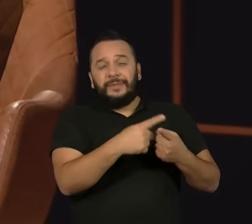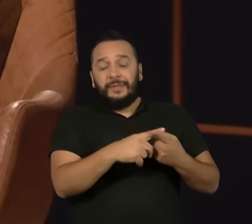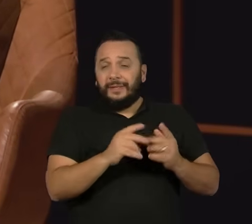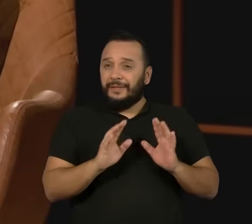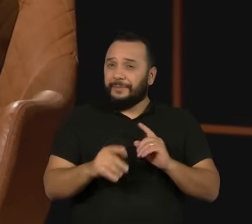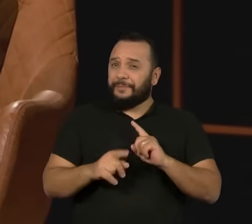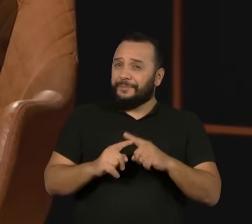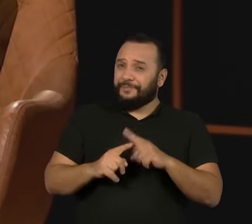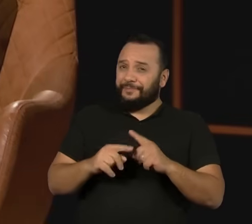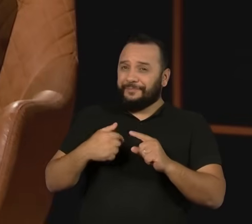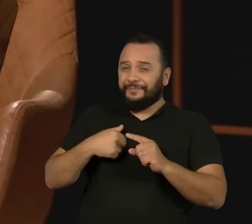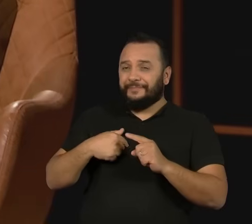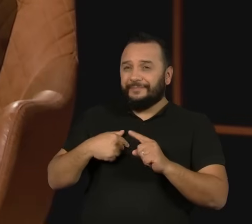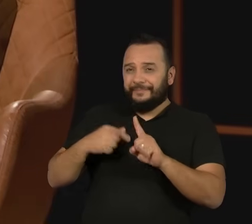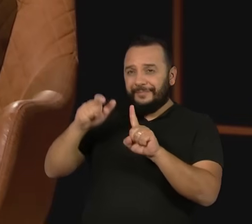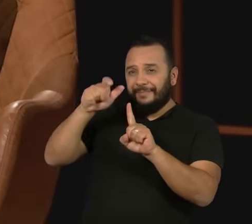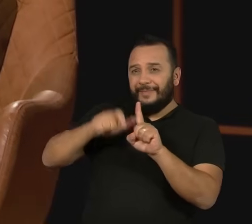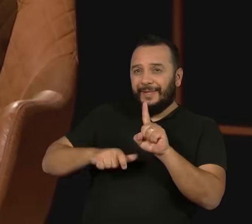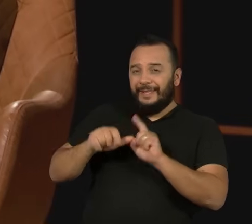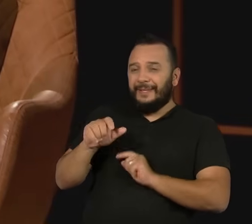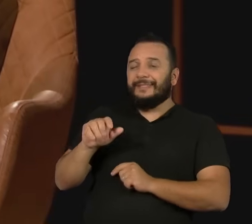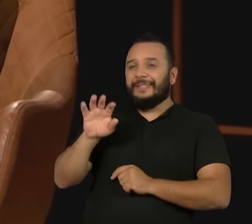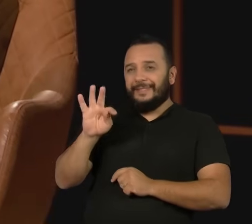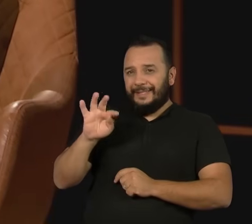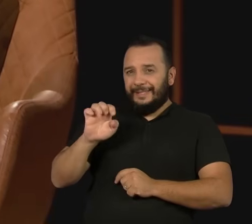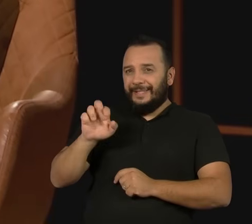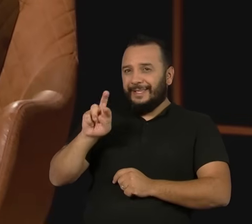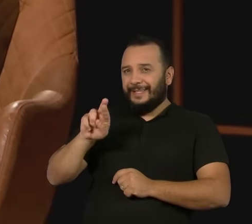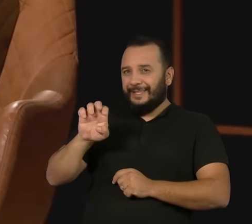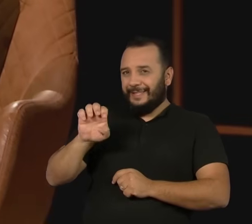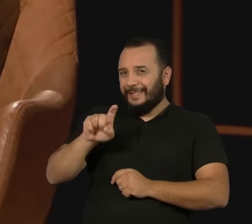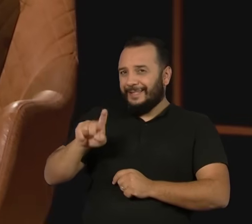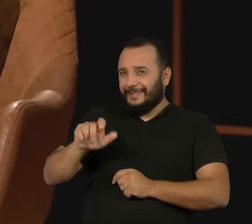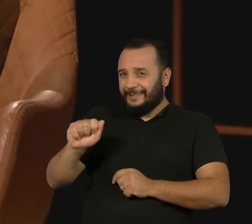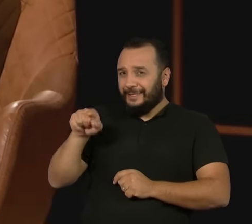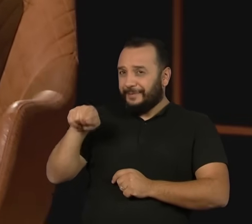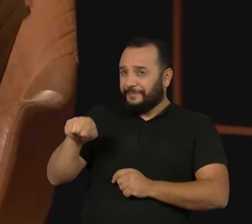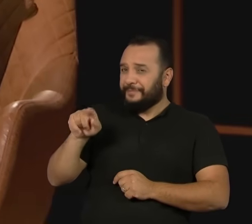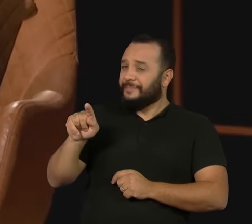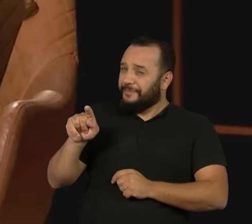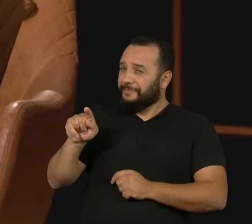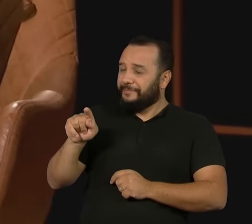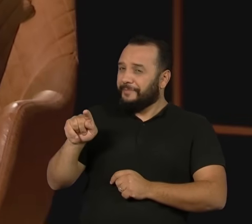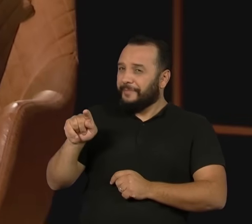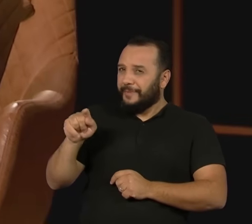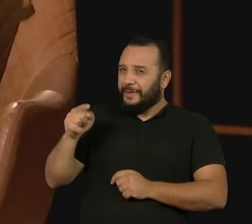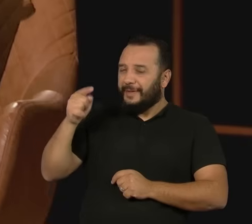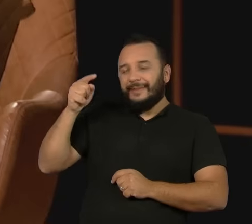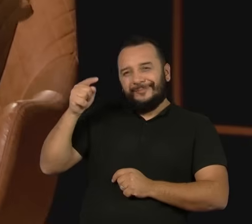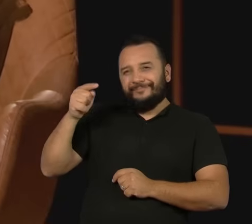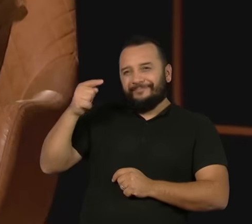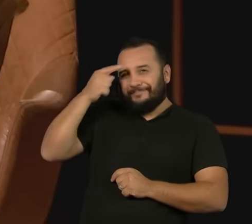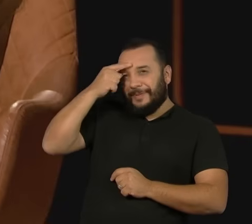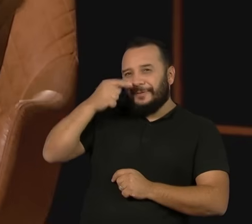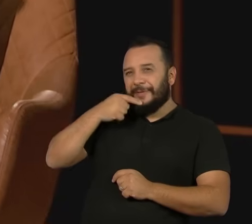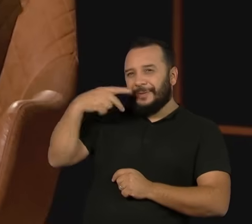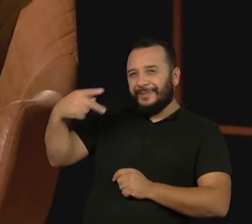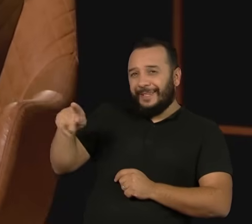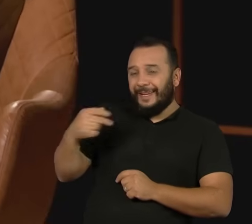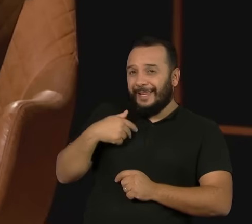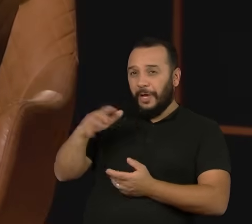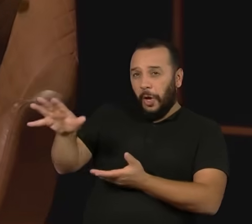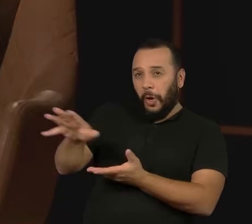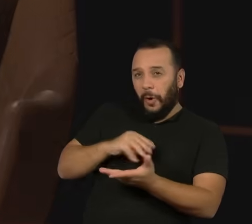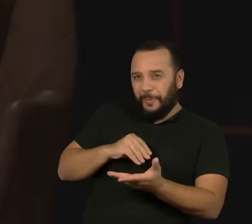uma personagem... é daquela personagem que você queria ser, sabe? Você quer ser mais